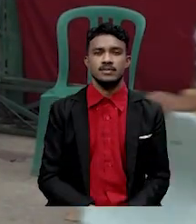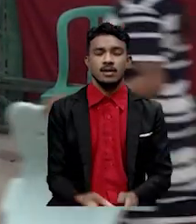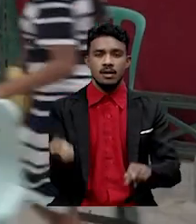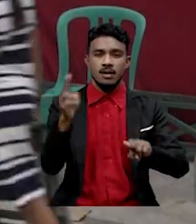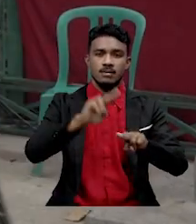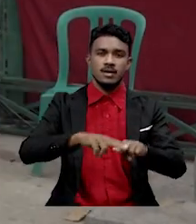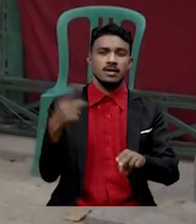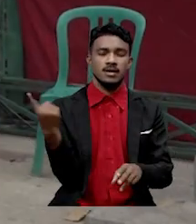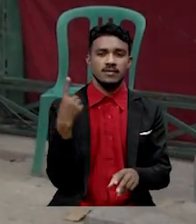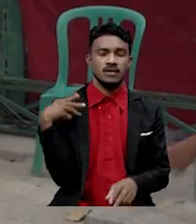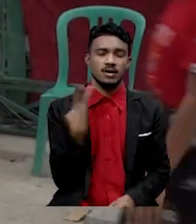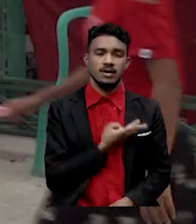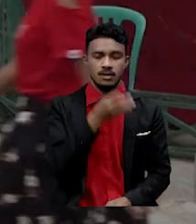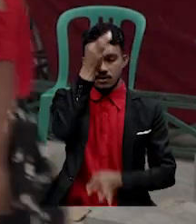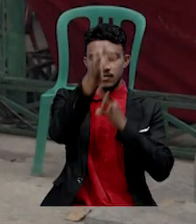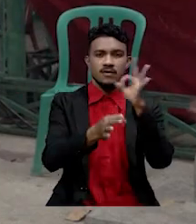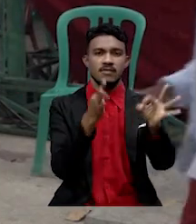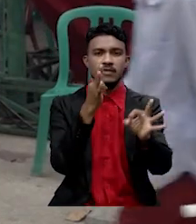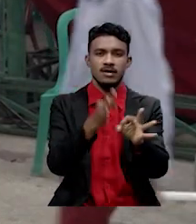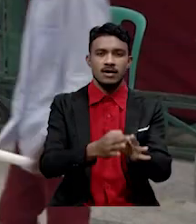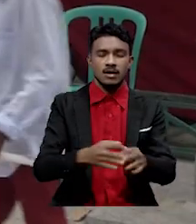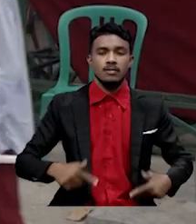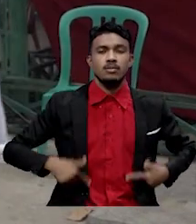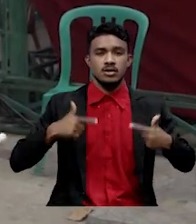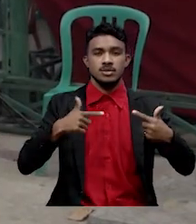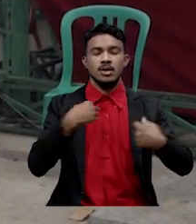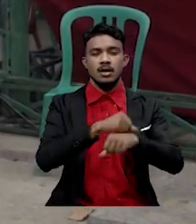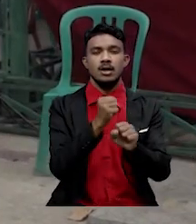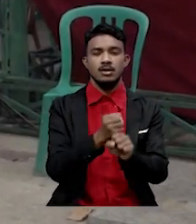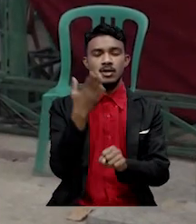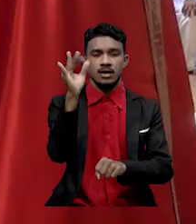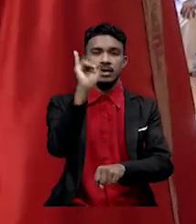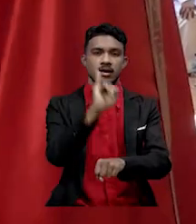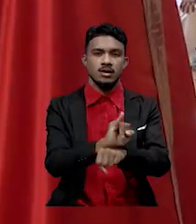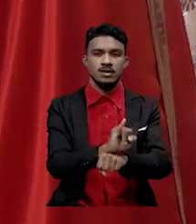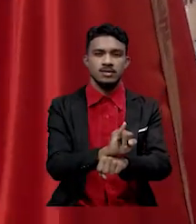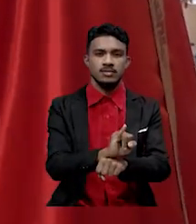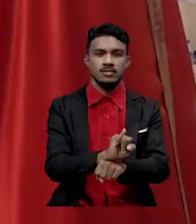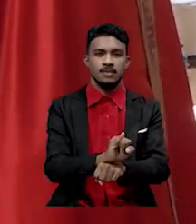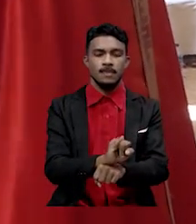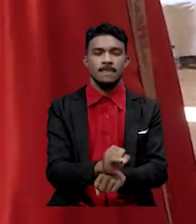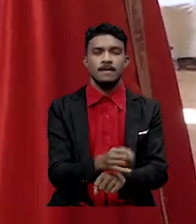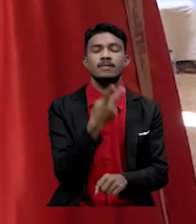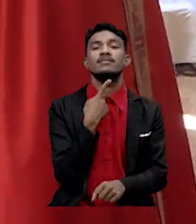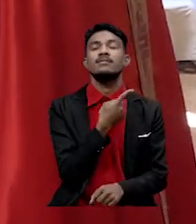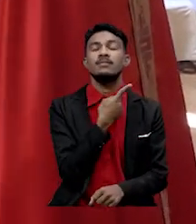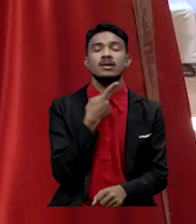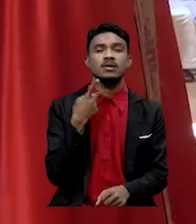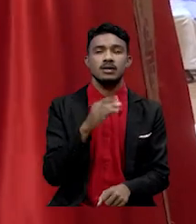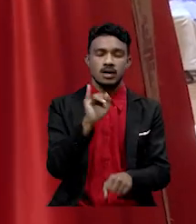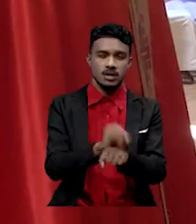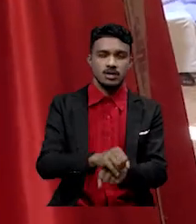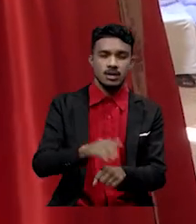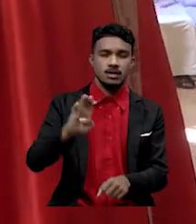aumenta na Fatin, tem fia, tem muris, não vemos calau e a igreja nelara. Pároco Paróquia Becora entregamos